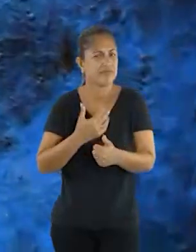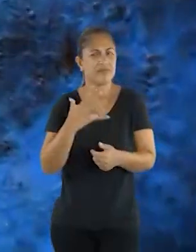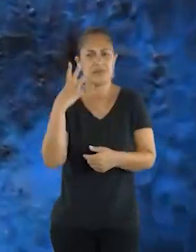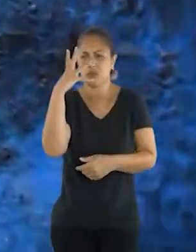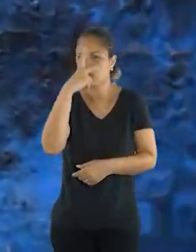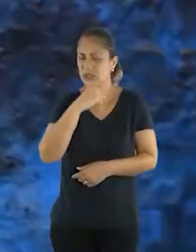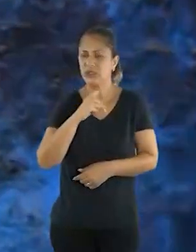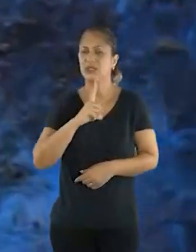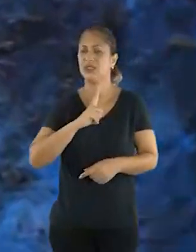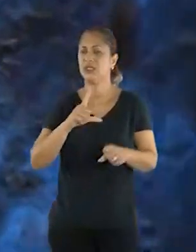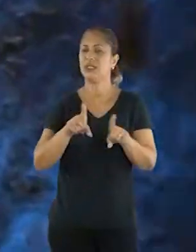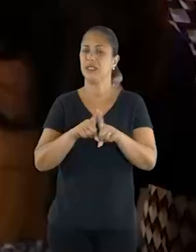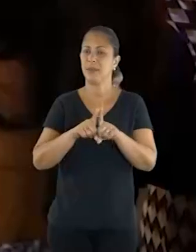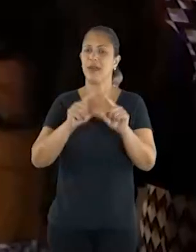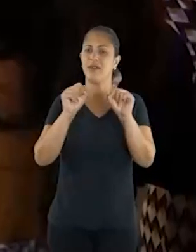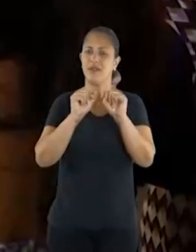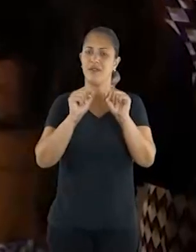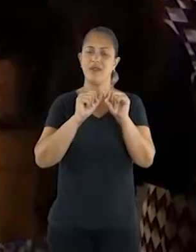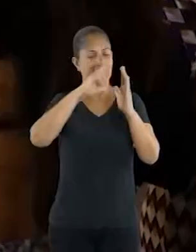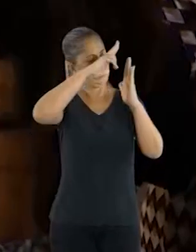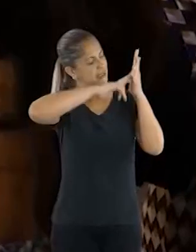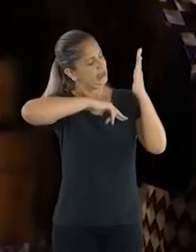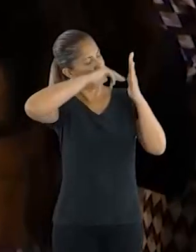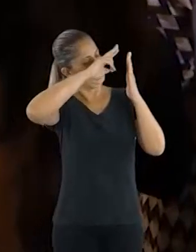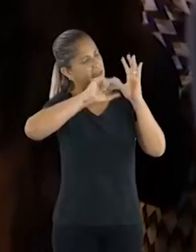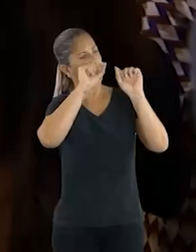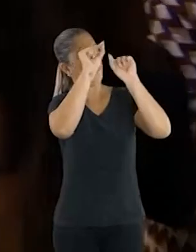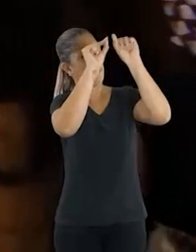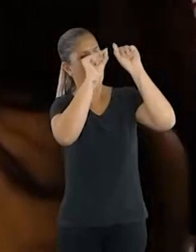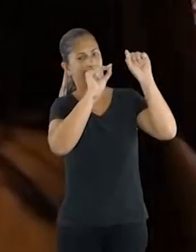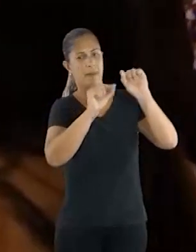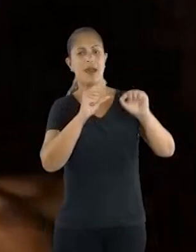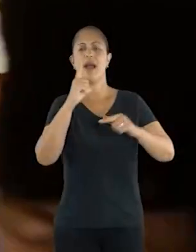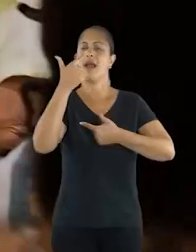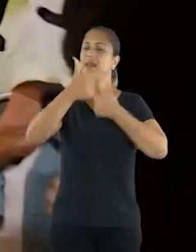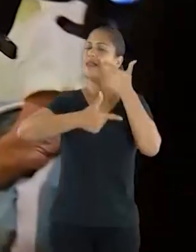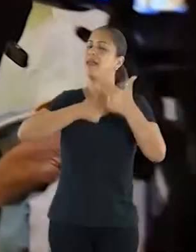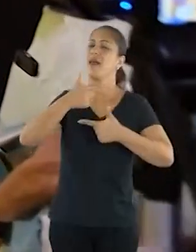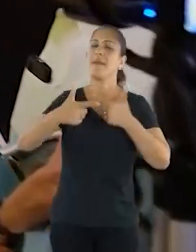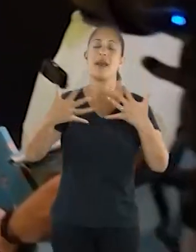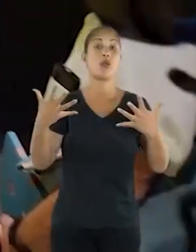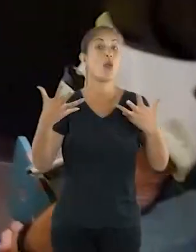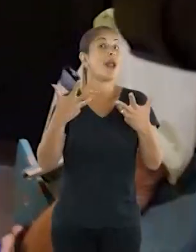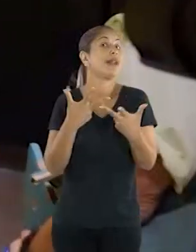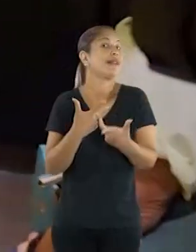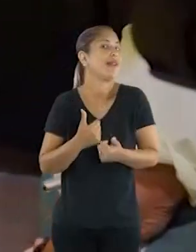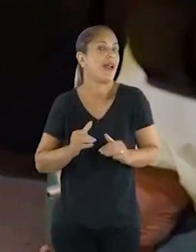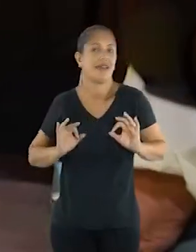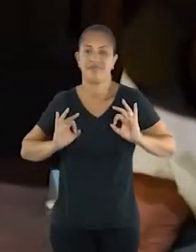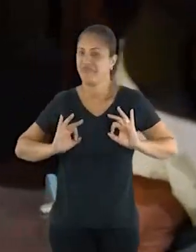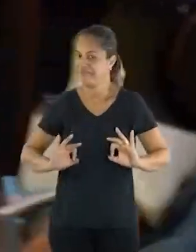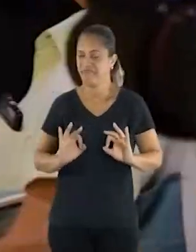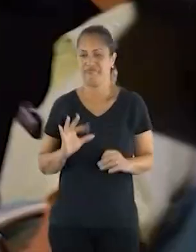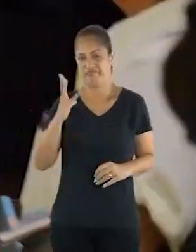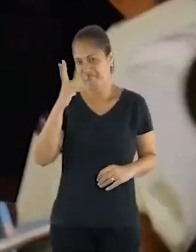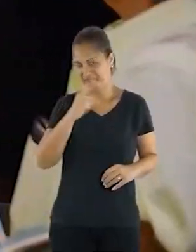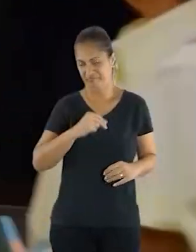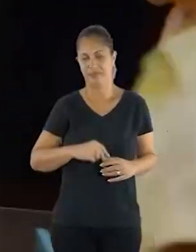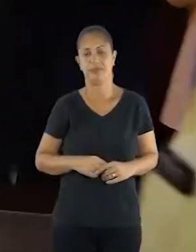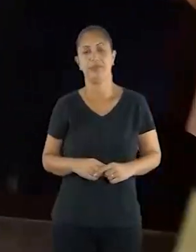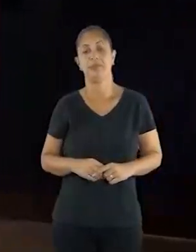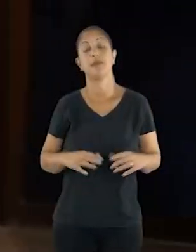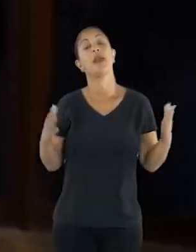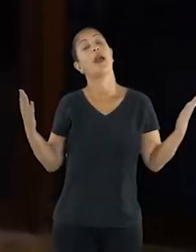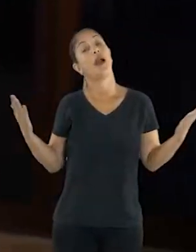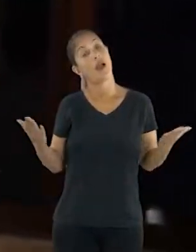extraordinária que ele vai fazendo esses pontinhos, né? Acho um trabalho assim, de uma qualidade excepcional. E